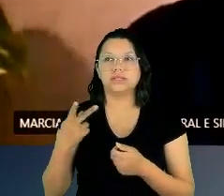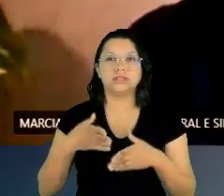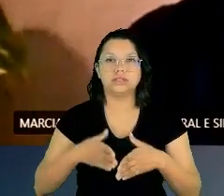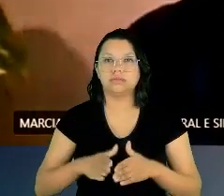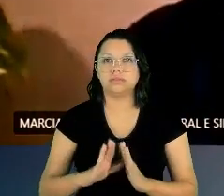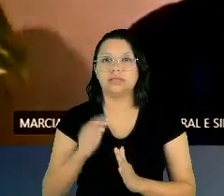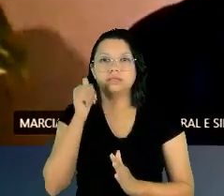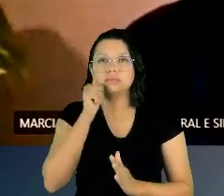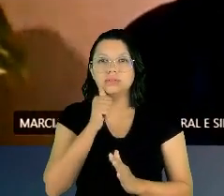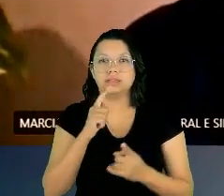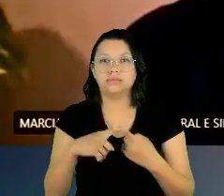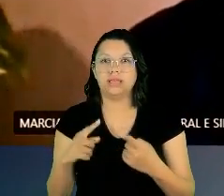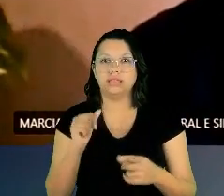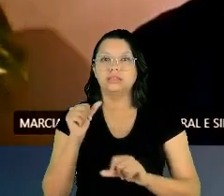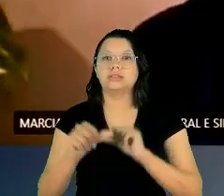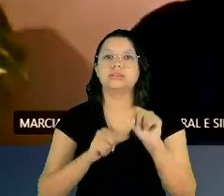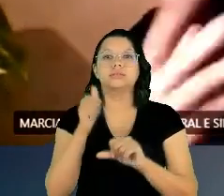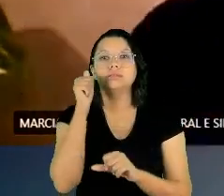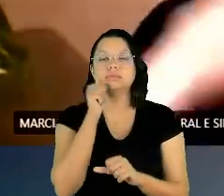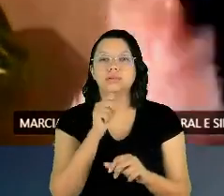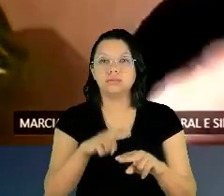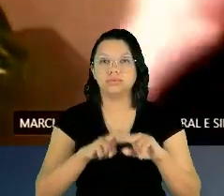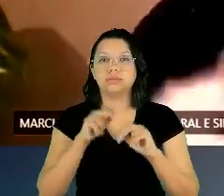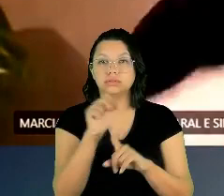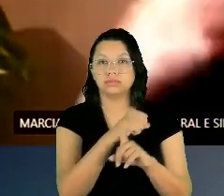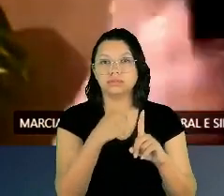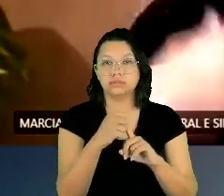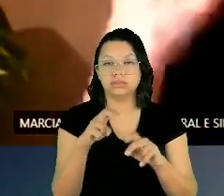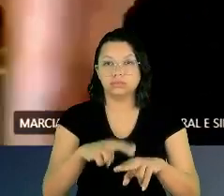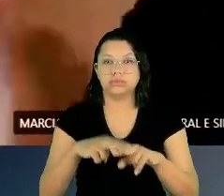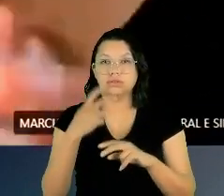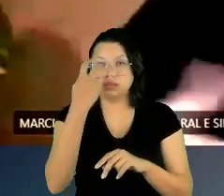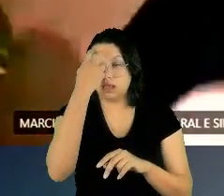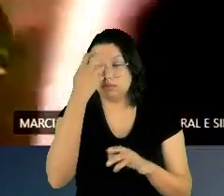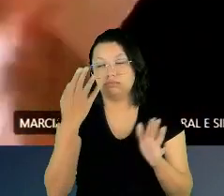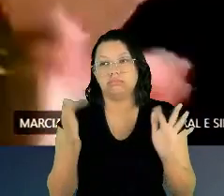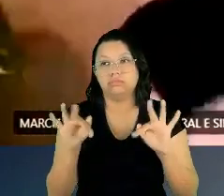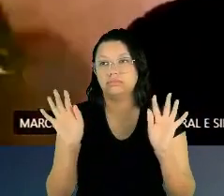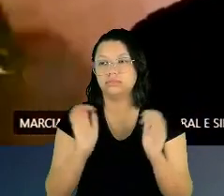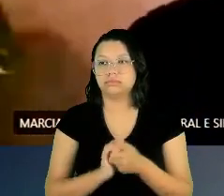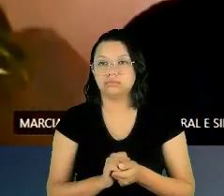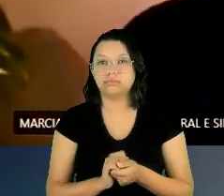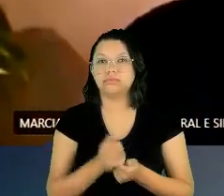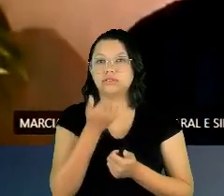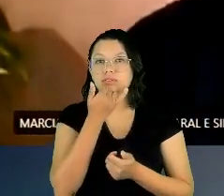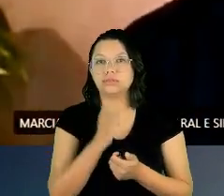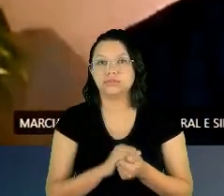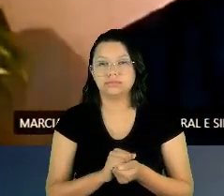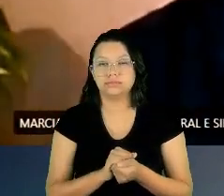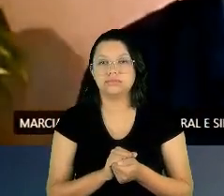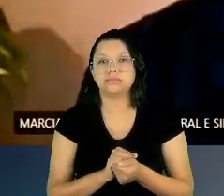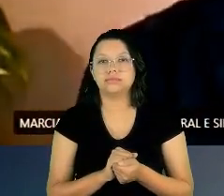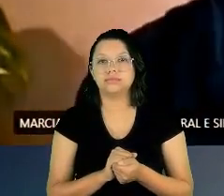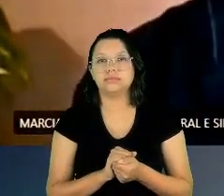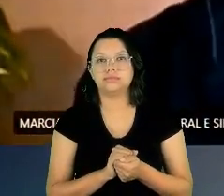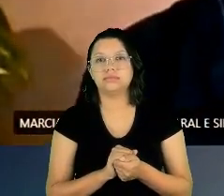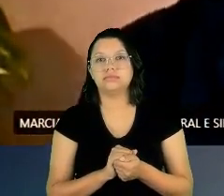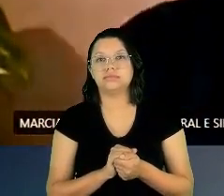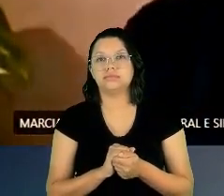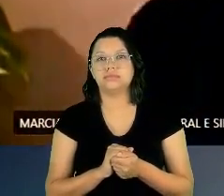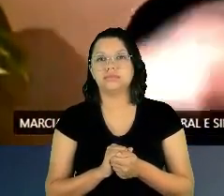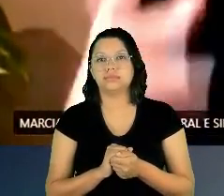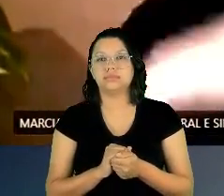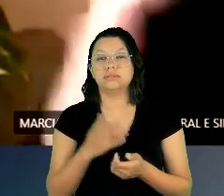seria isso, né? A gente não nasce mulher, mas acaba se tornando pela sociedade, pela cultura, enfim. Desculpa,